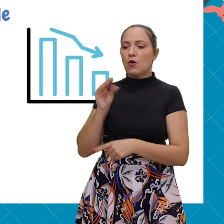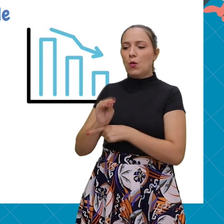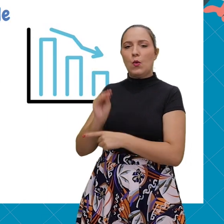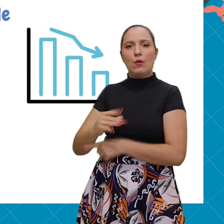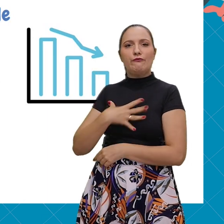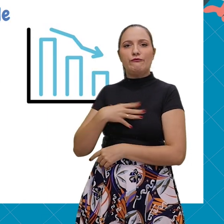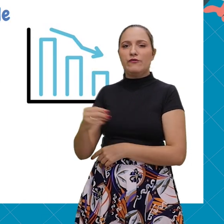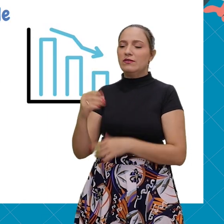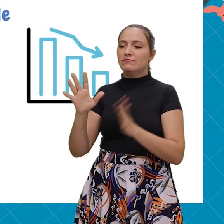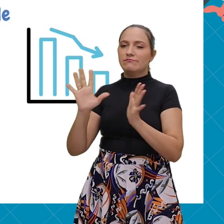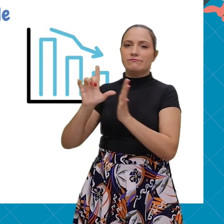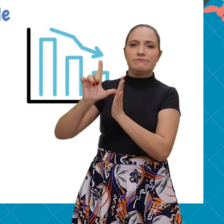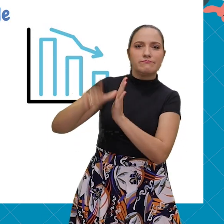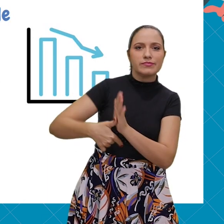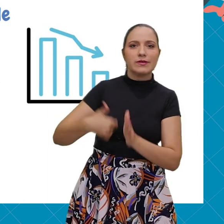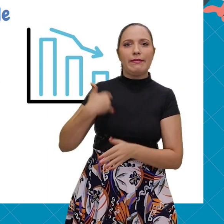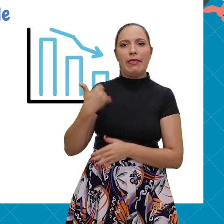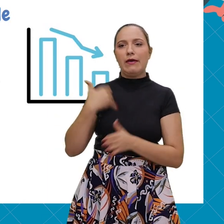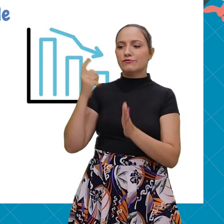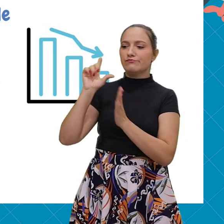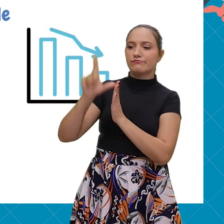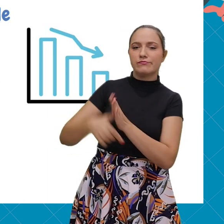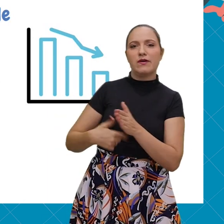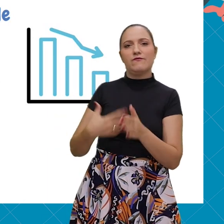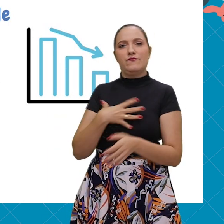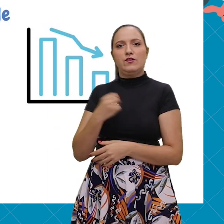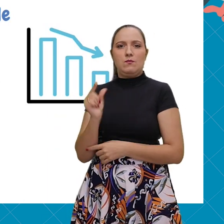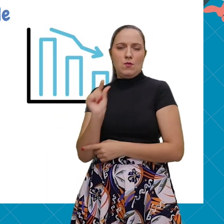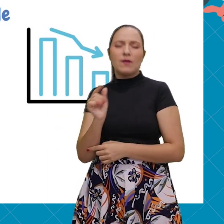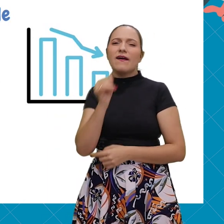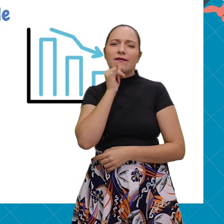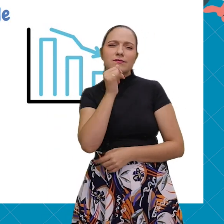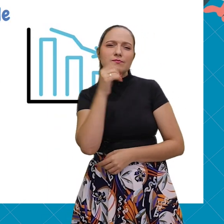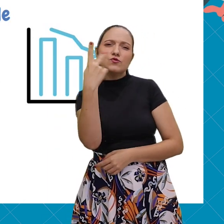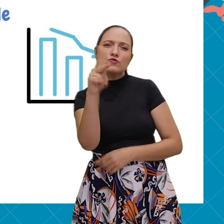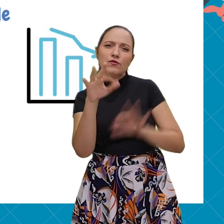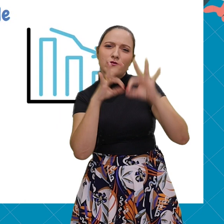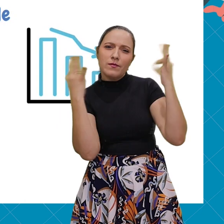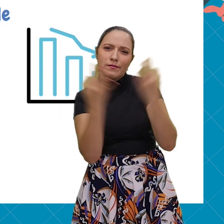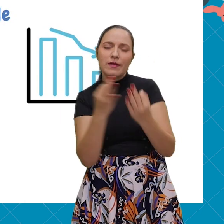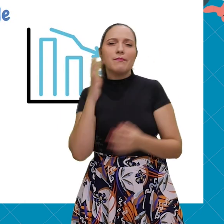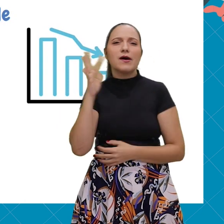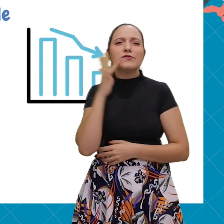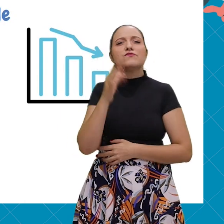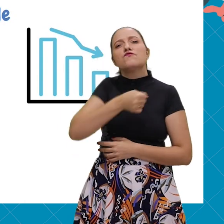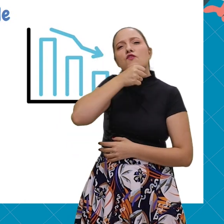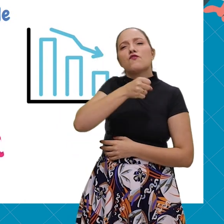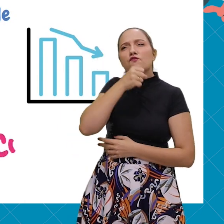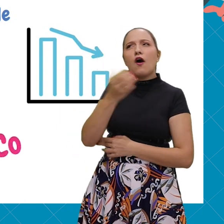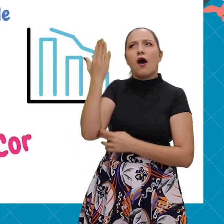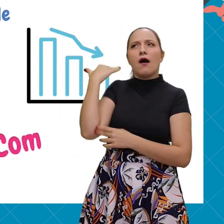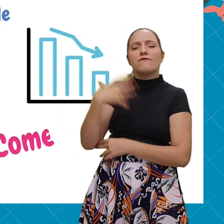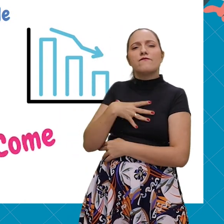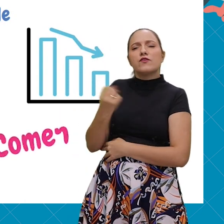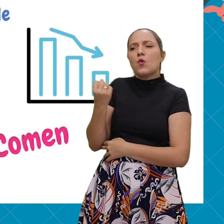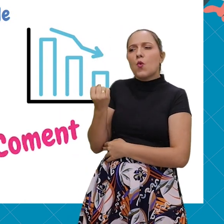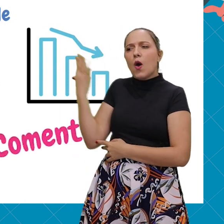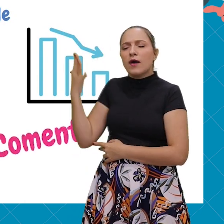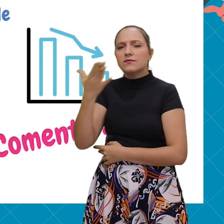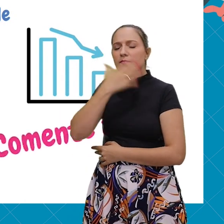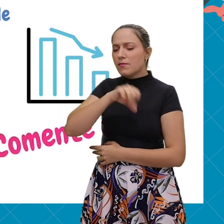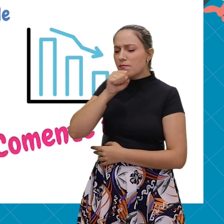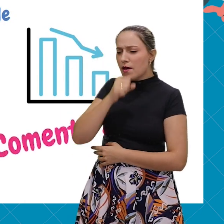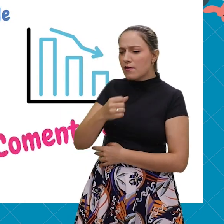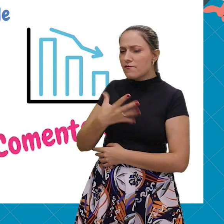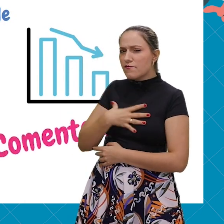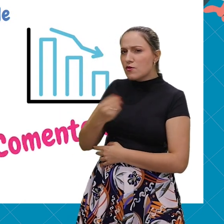elas acabam tendo filhos mais tarde e numa quantidade menor. Quer ver só? Pense no caso aí da sua família. Quantos filhos os seus avós tiveram? E quantos